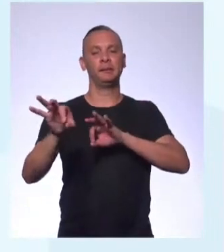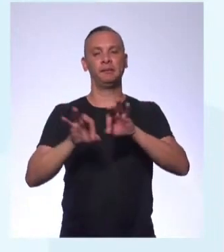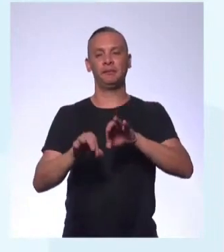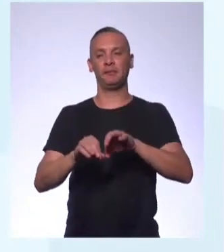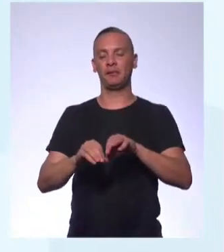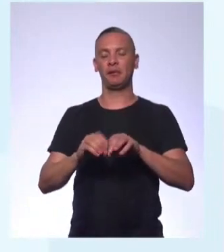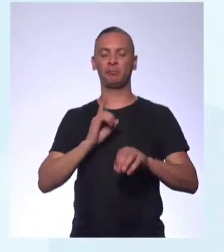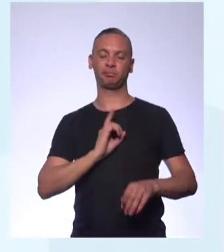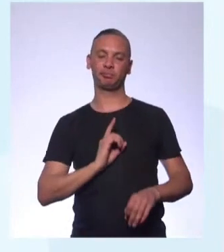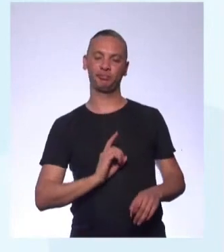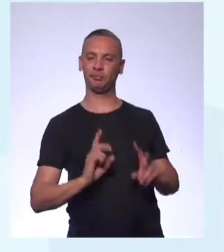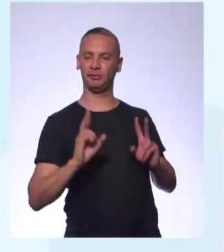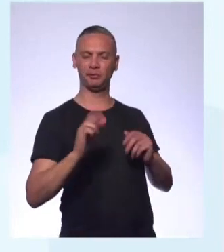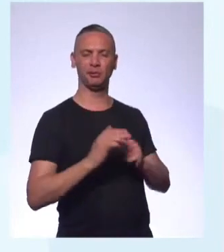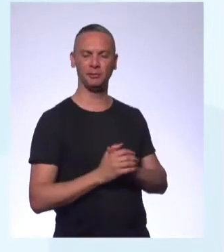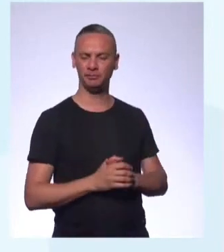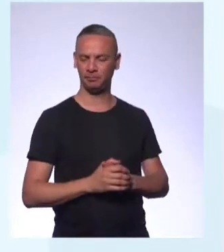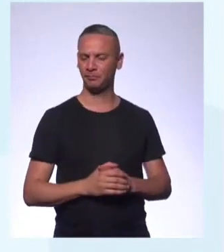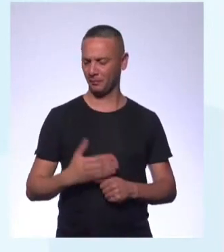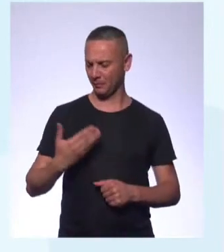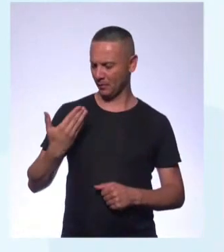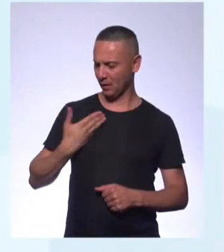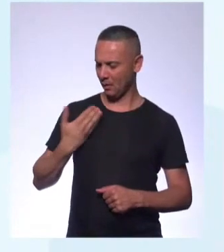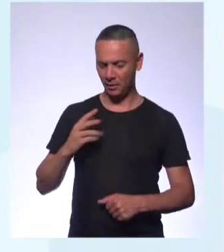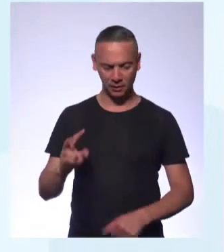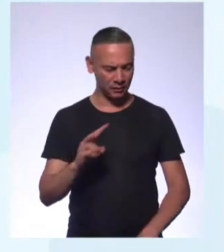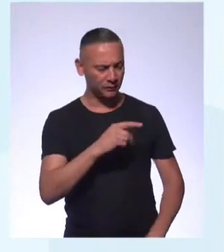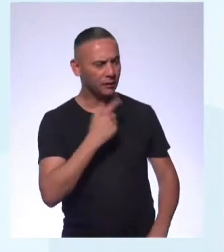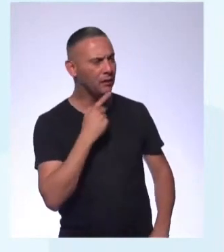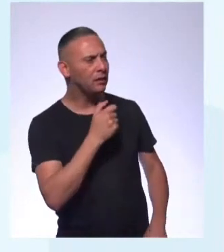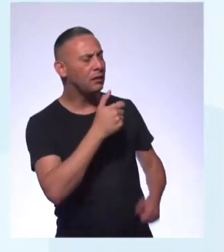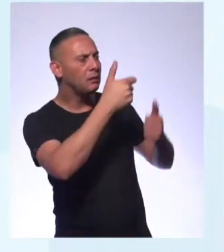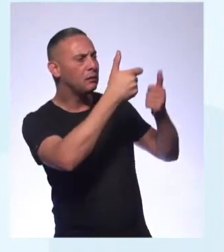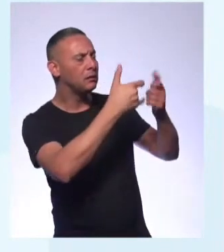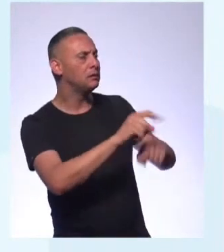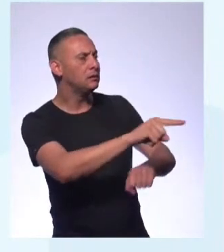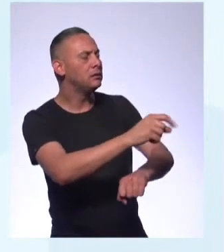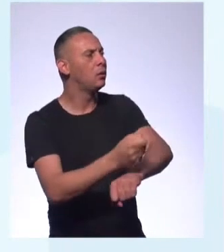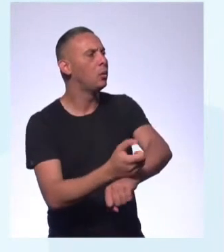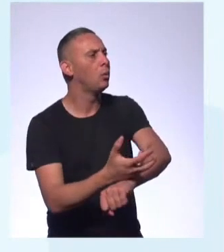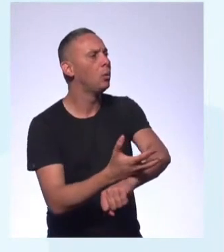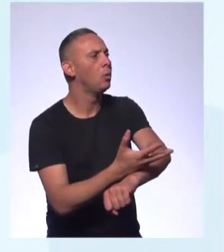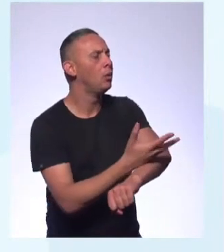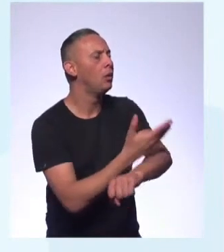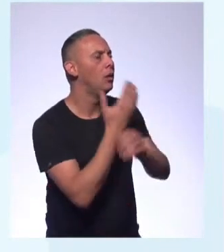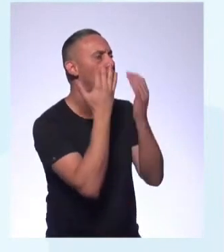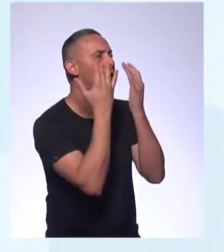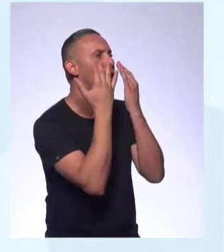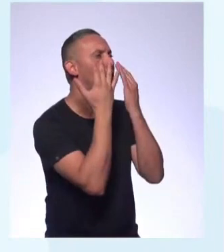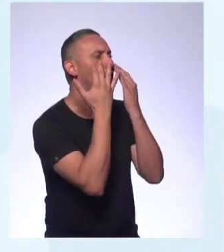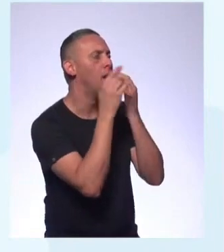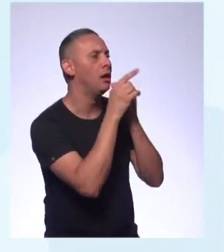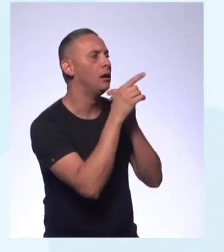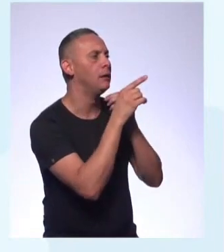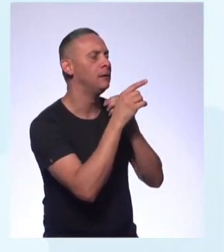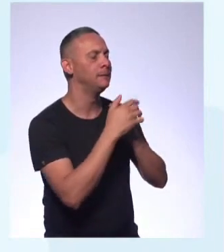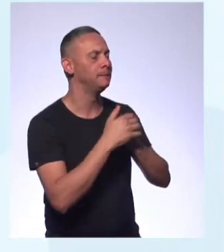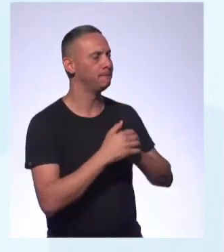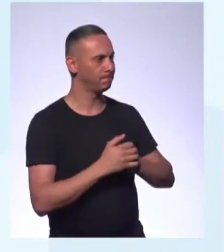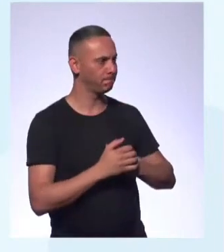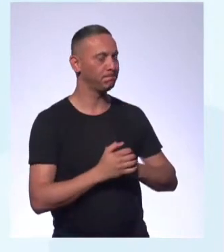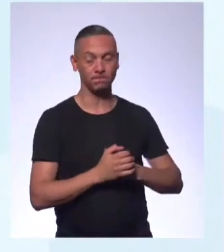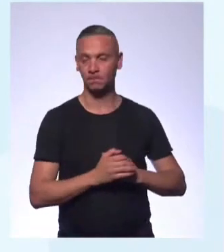misantropia. Notando o amigo que Cazuza dizia essas palavras com emoção muito forte e os olhos úmidos, cortou-lhe a